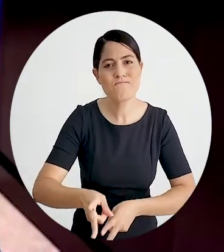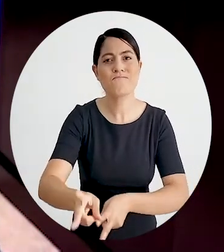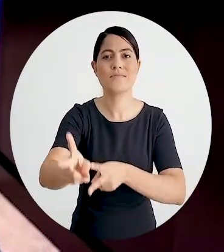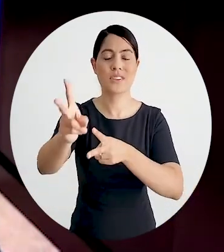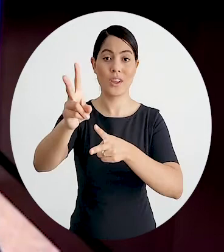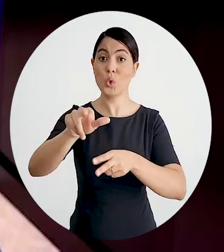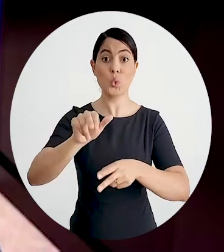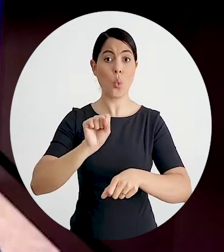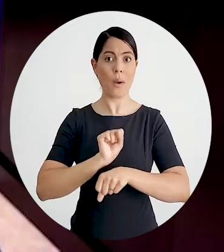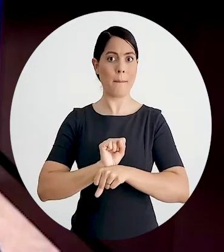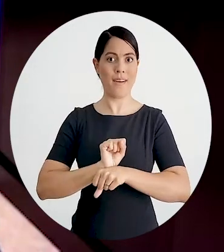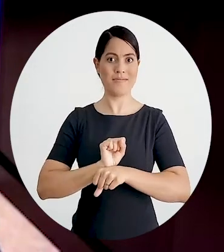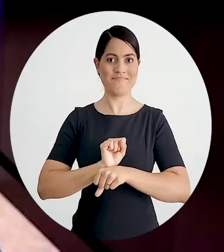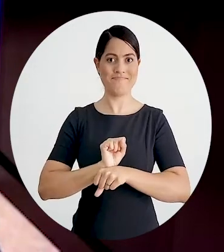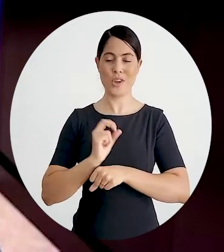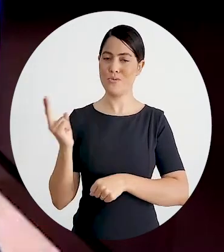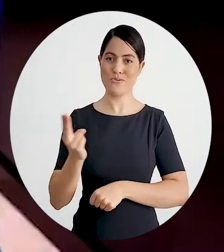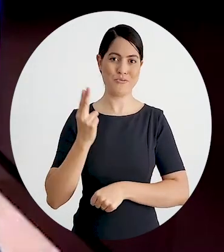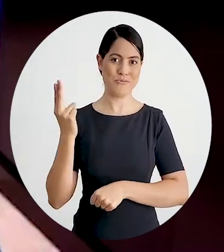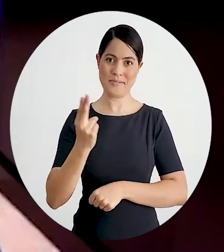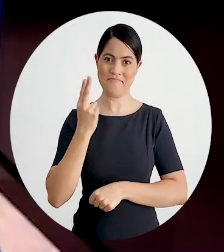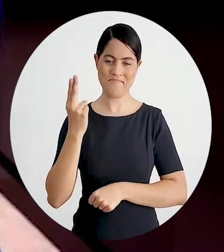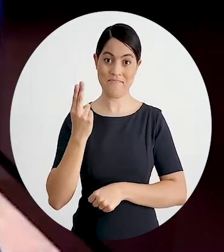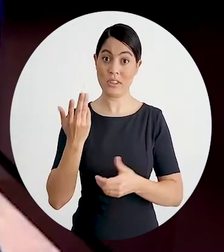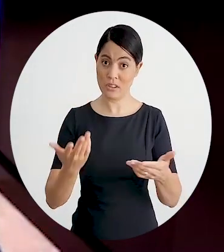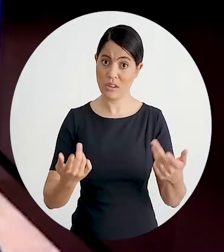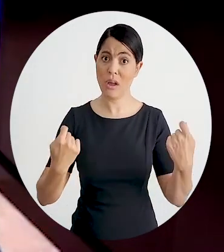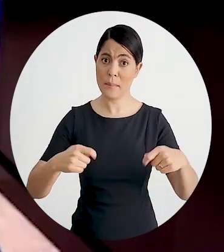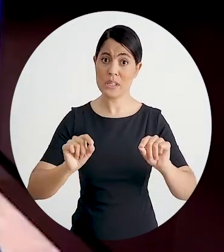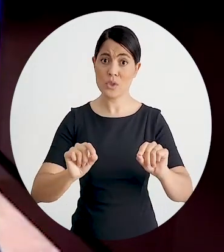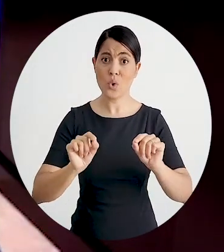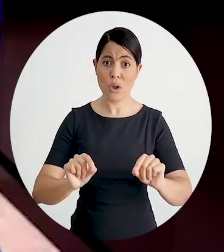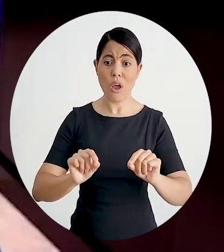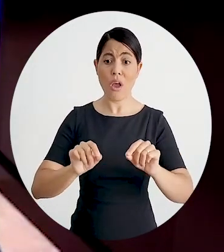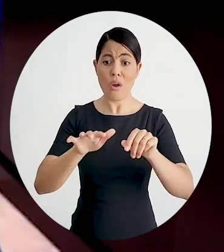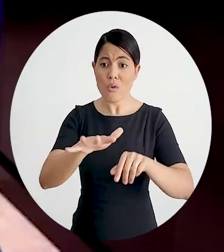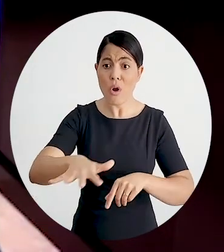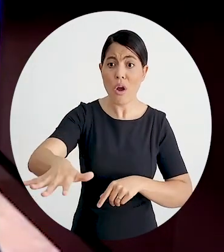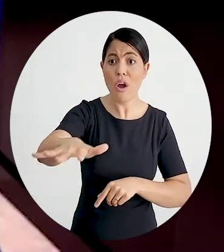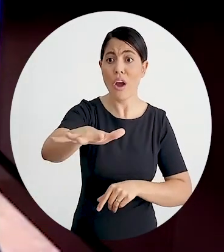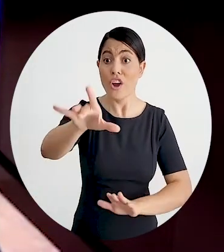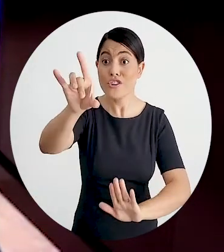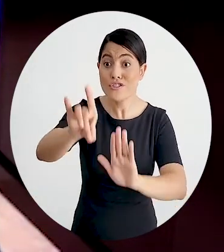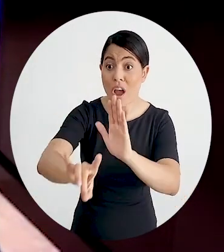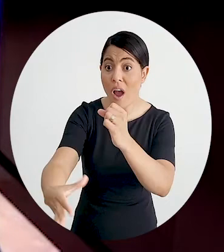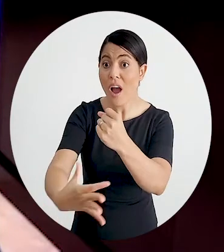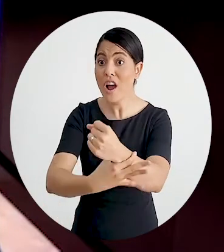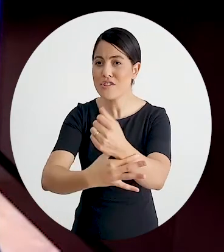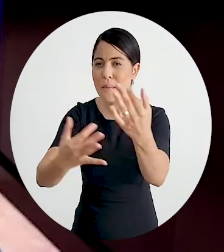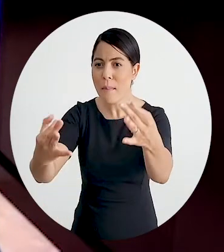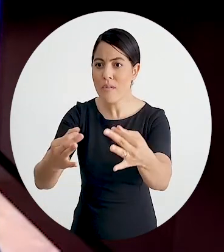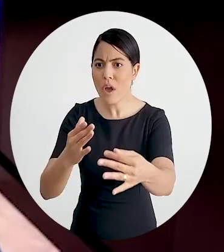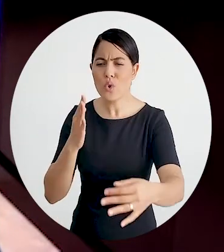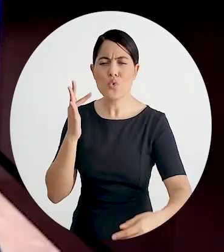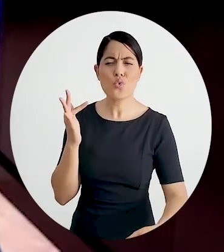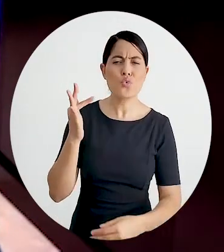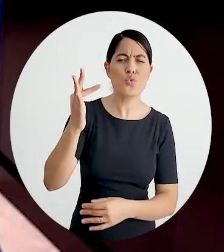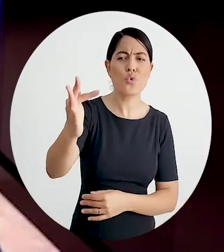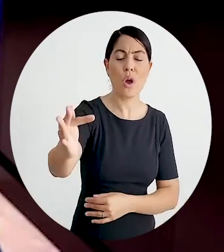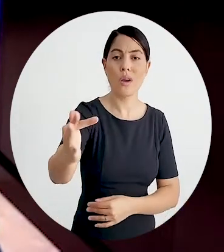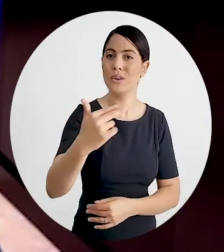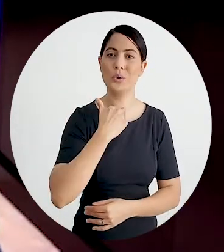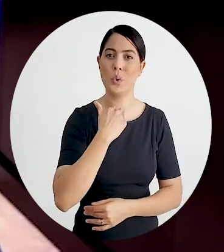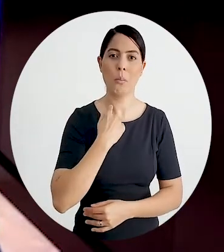horizonte é a efetivação dos direitos e garantias constitucionais. Isso significa que nós não podemos permitir o retrocesso.